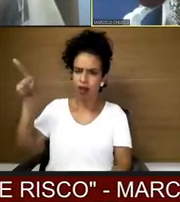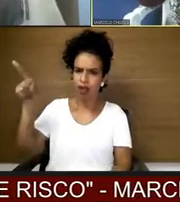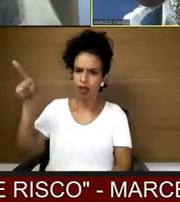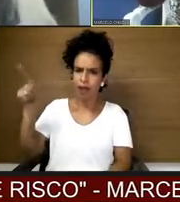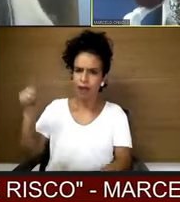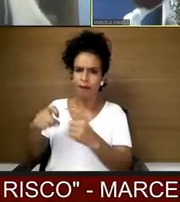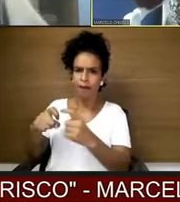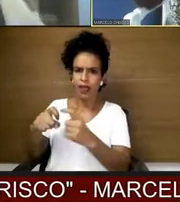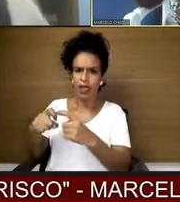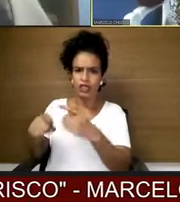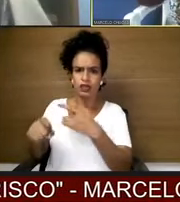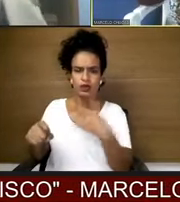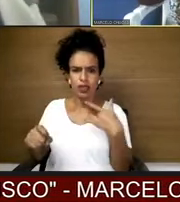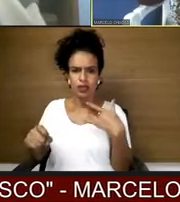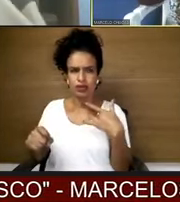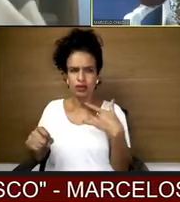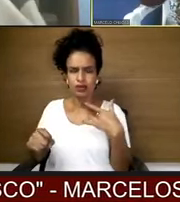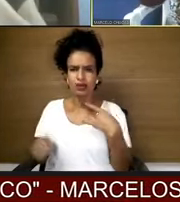Eu fico imaginando